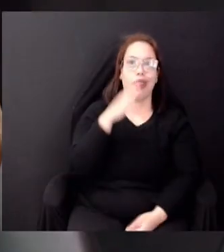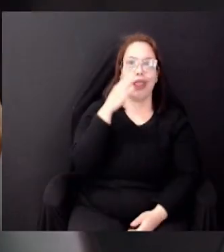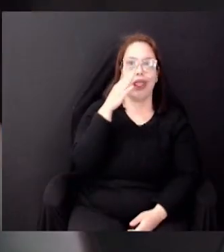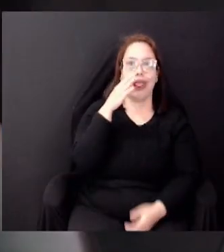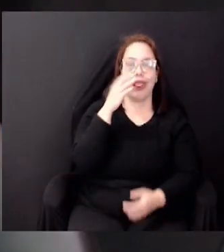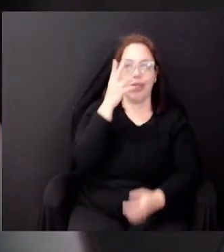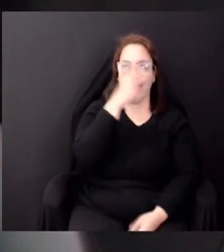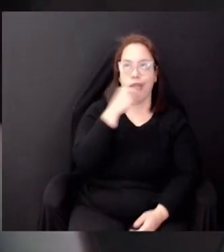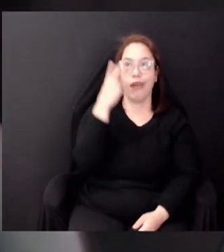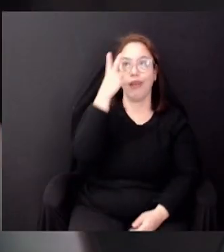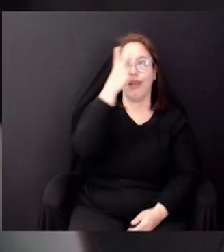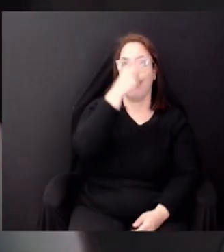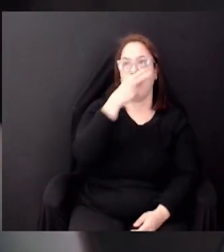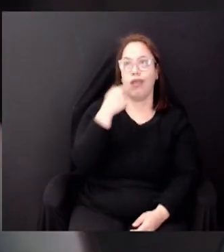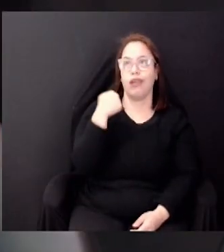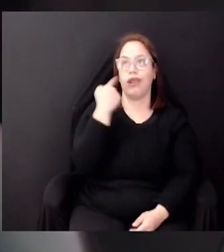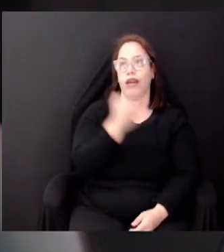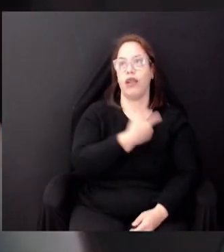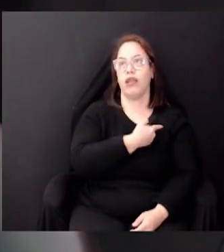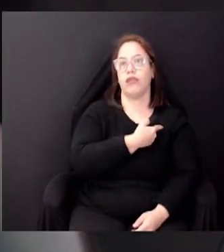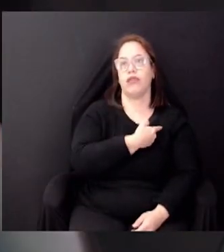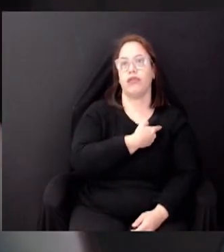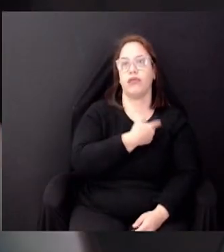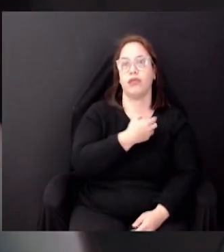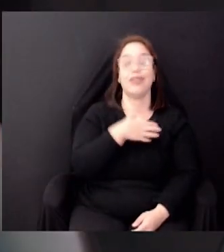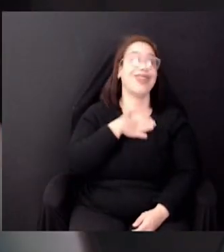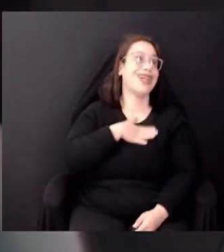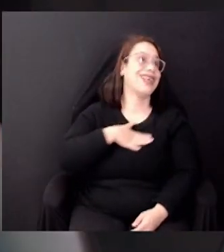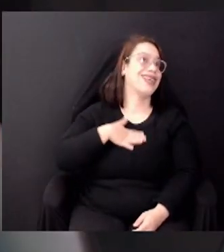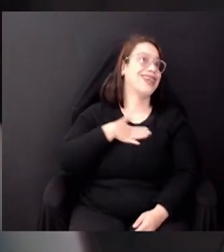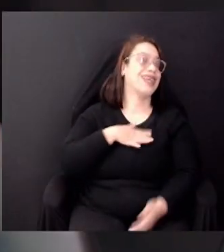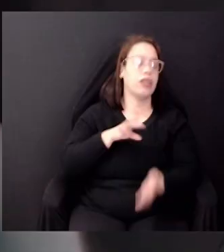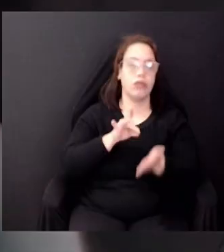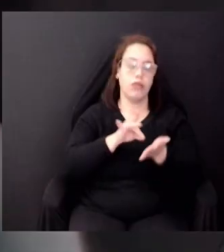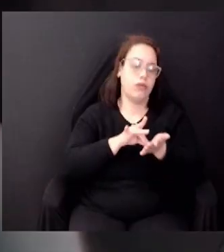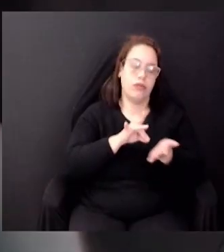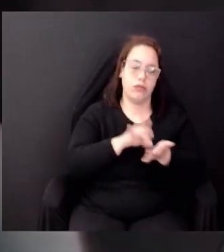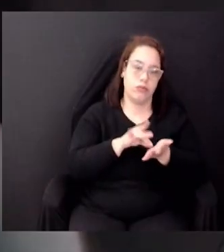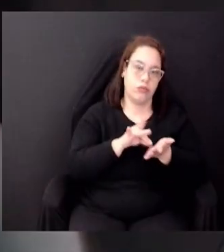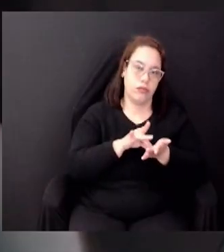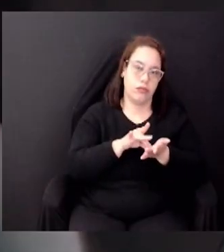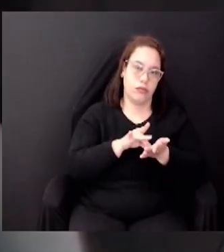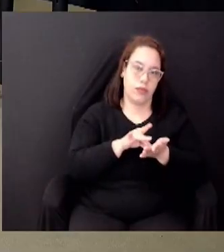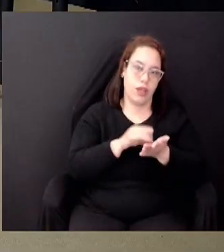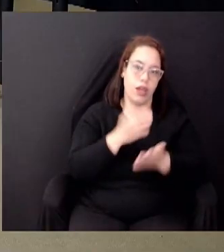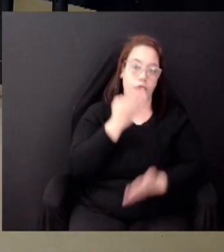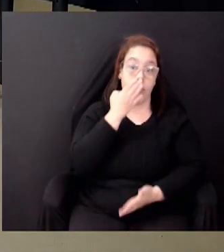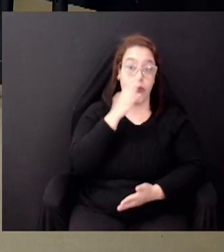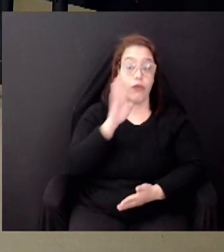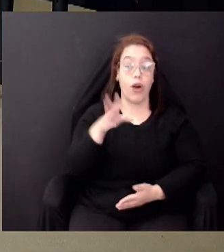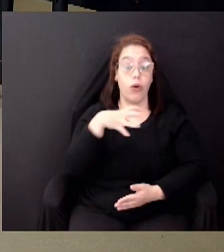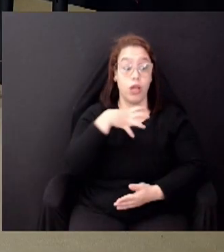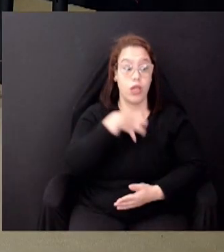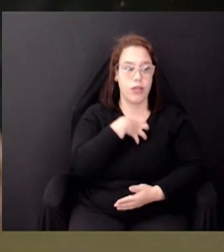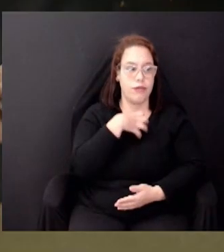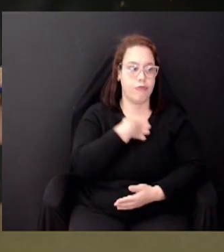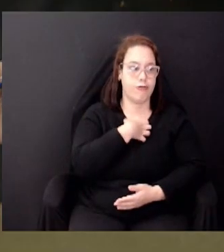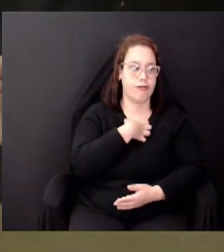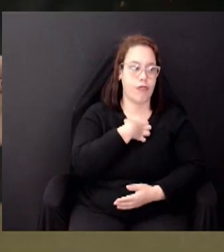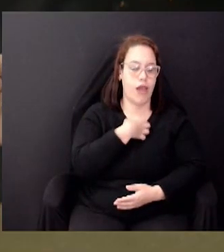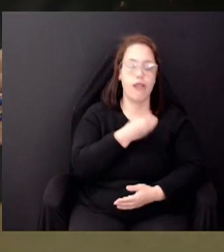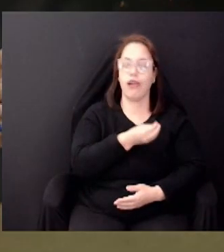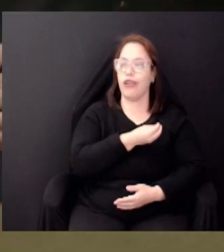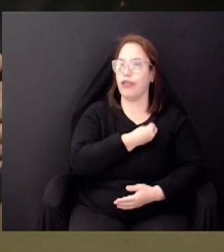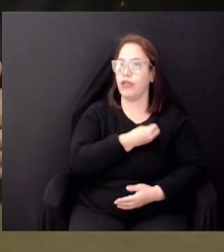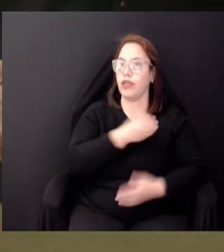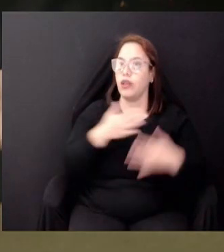gente achar que tá sentindo prazer e, na verdade, é uma falsa sensação. Olha, eu passei por isso, levei um